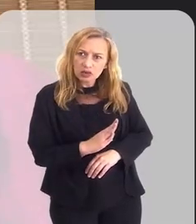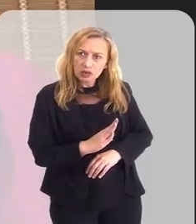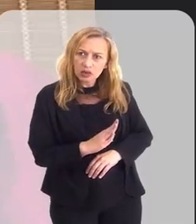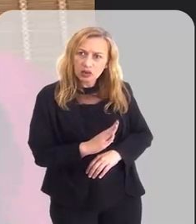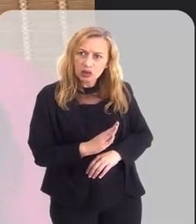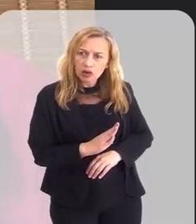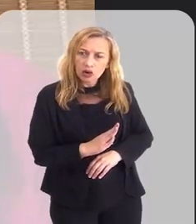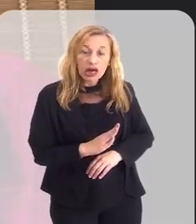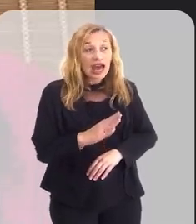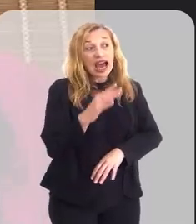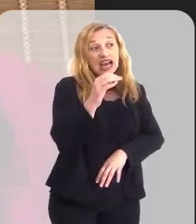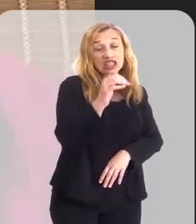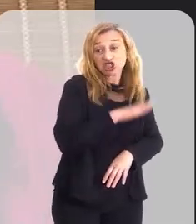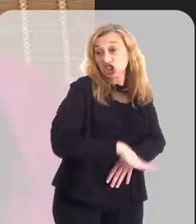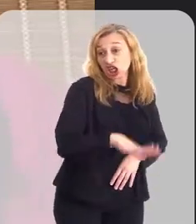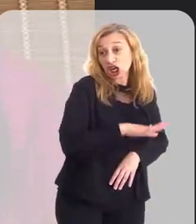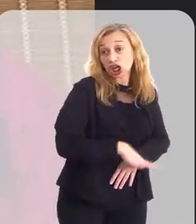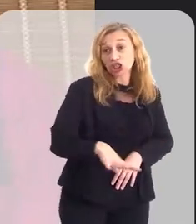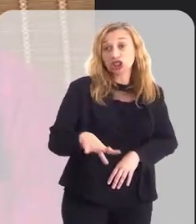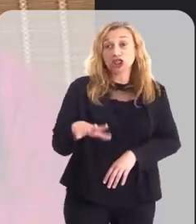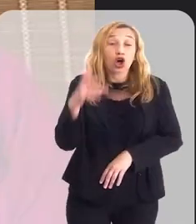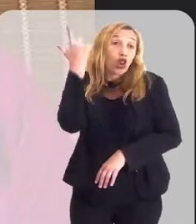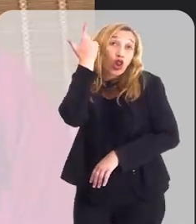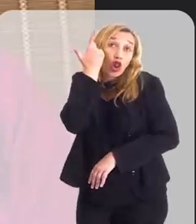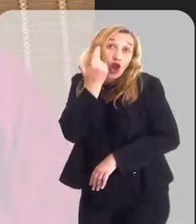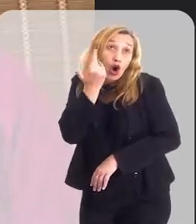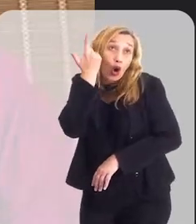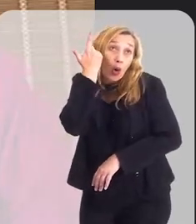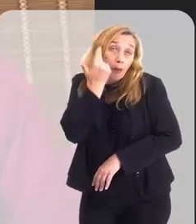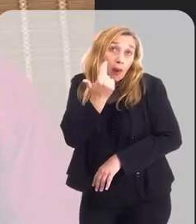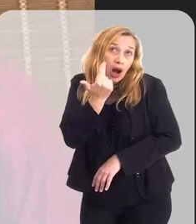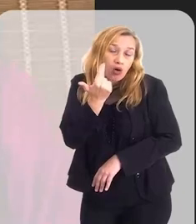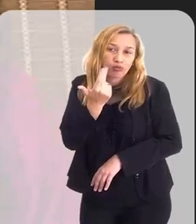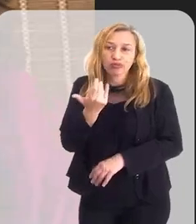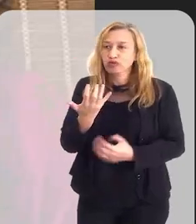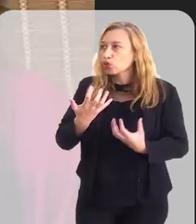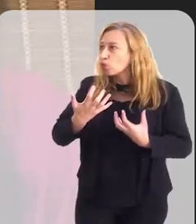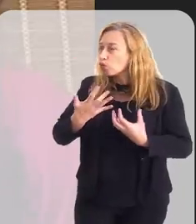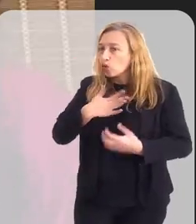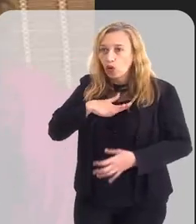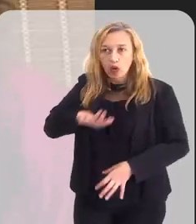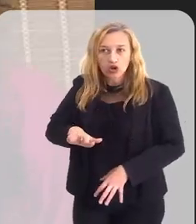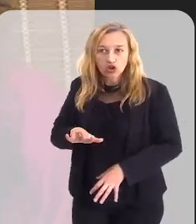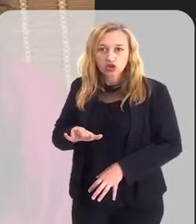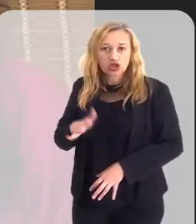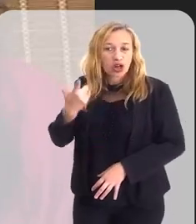as crianças comuns, ou lá os termos que eles usaram que eu não quero repetir,